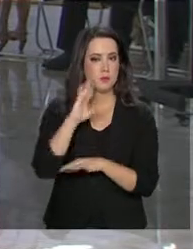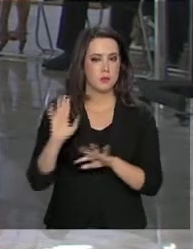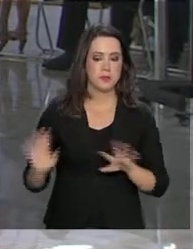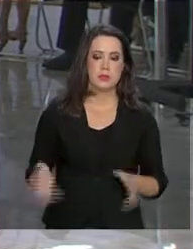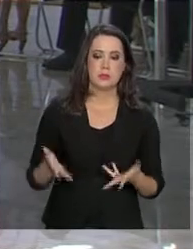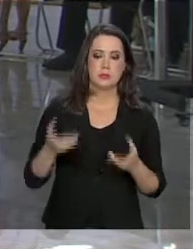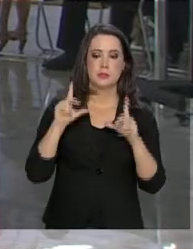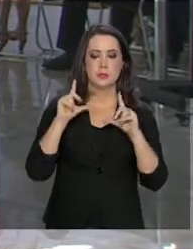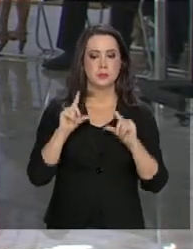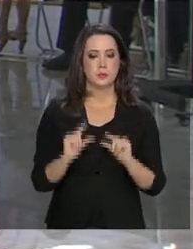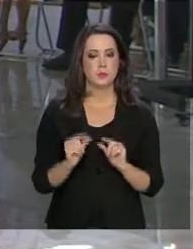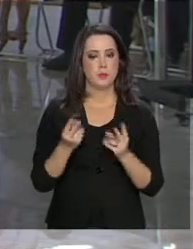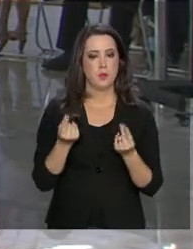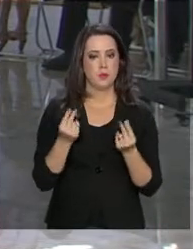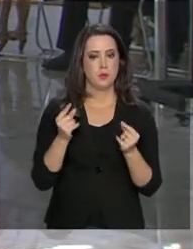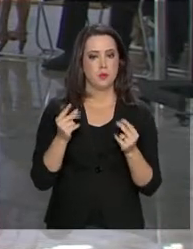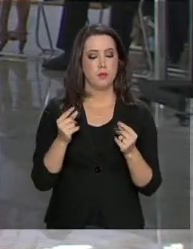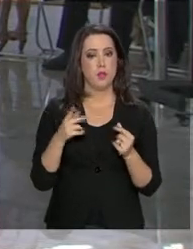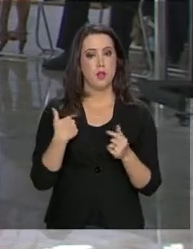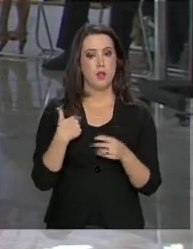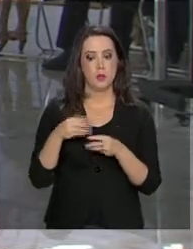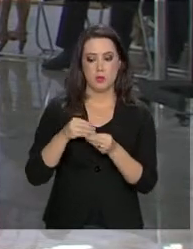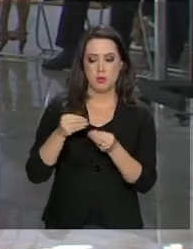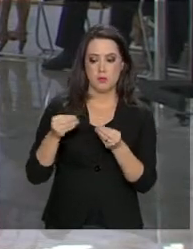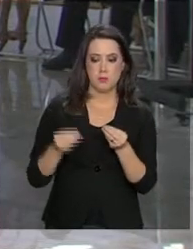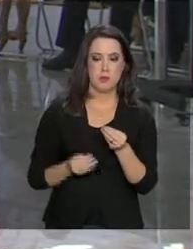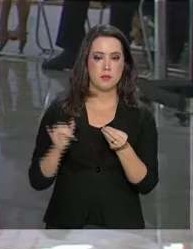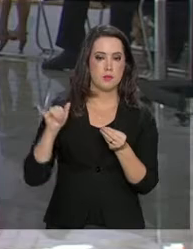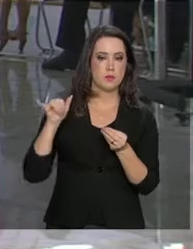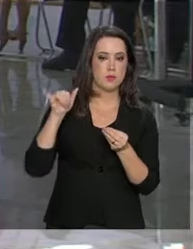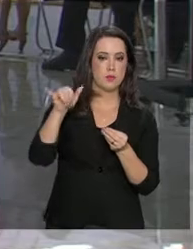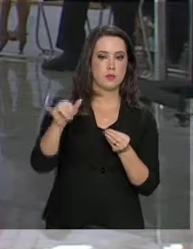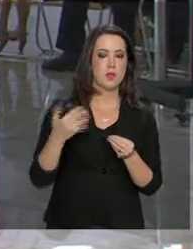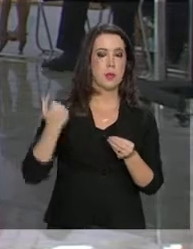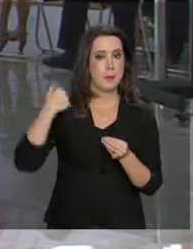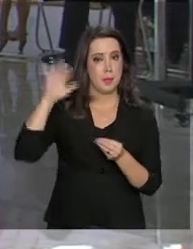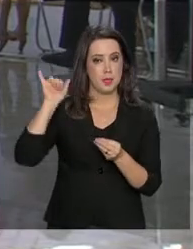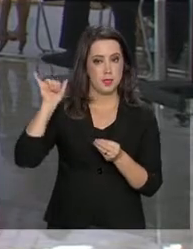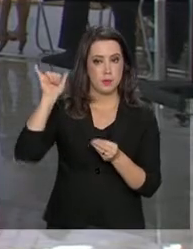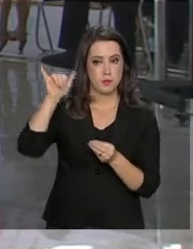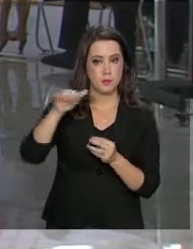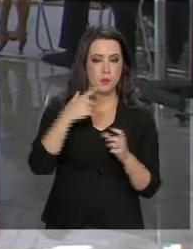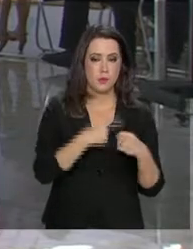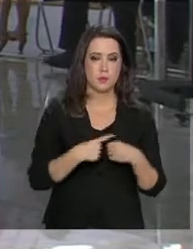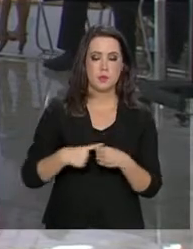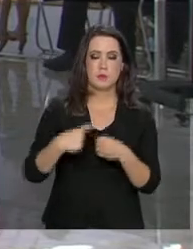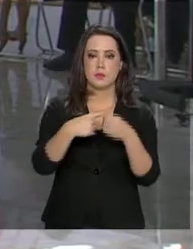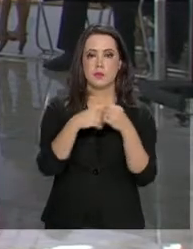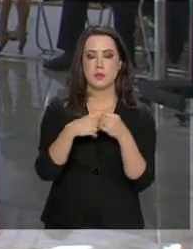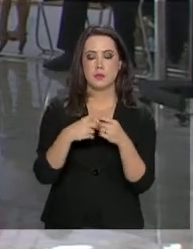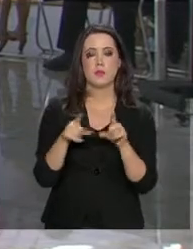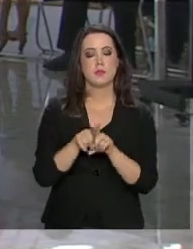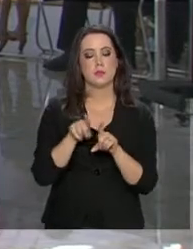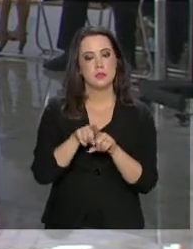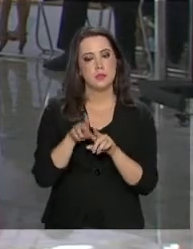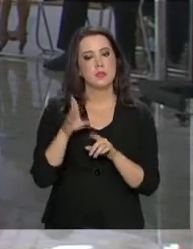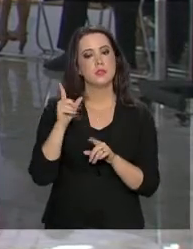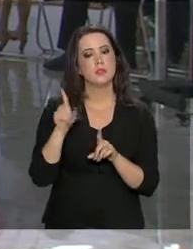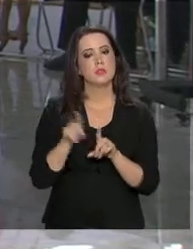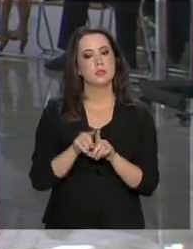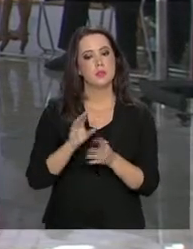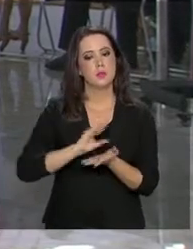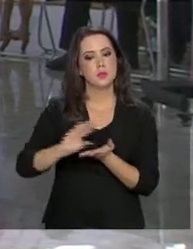à redução dos preços das passagens aéreas aumento de vôos e cidades atendidas além dos